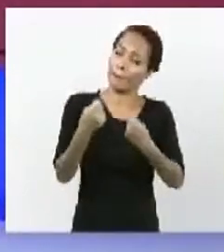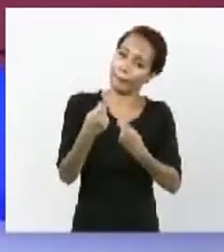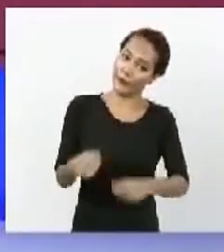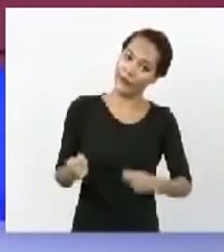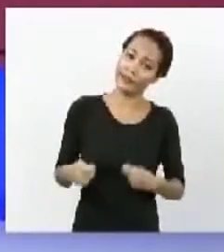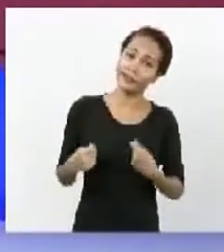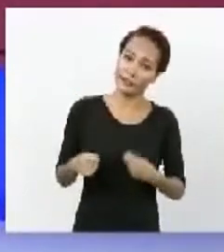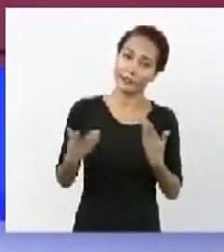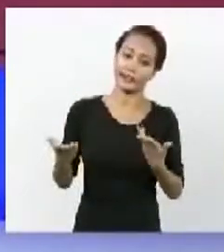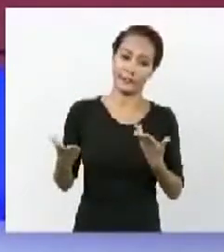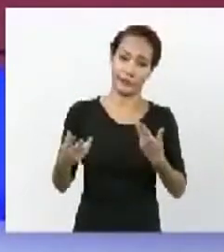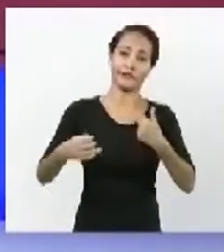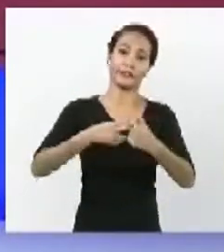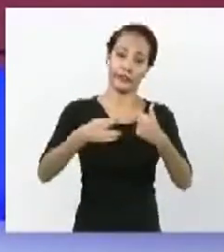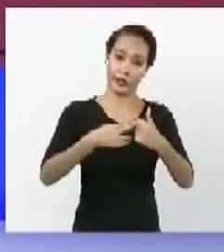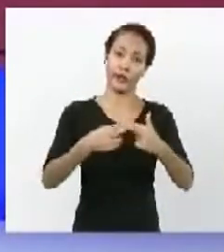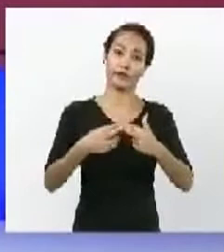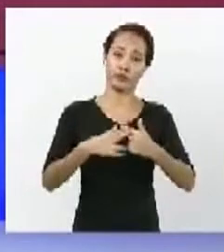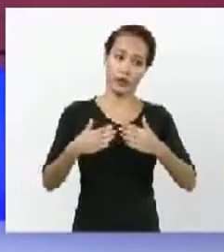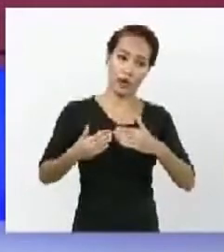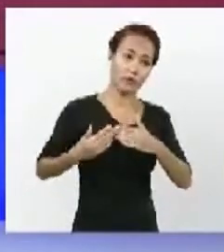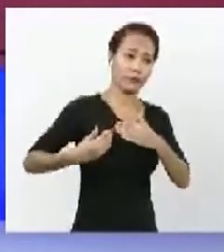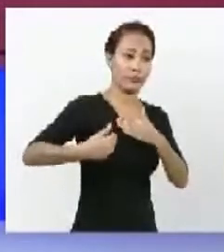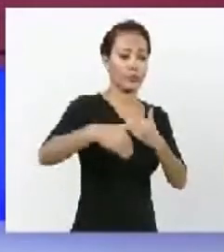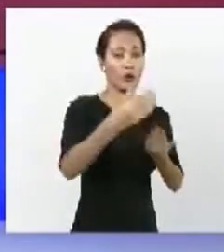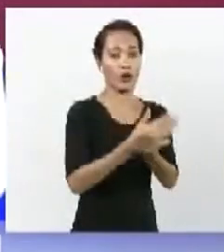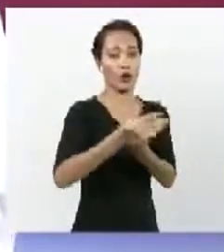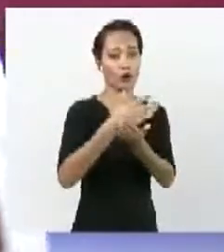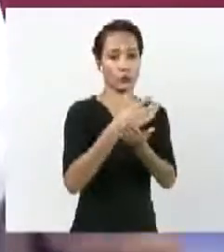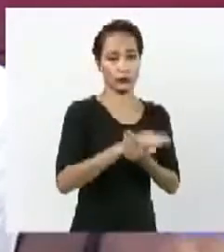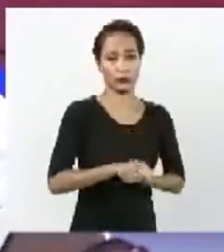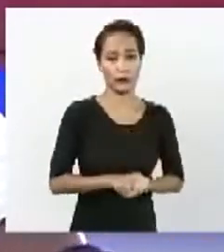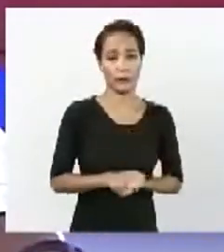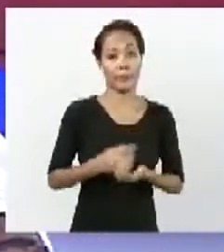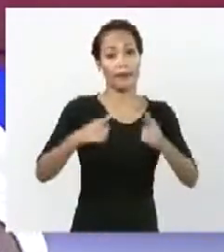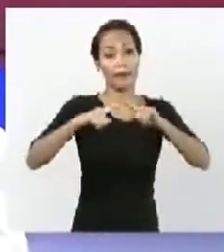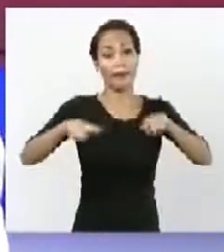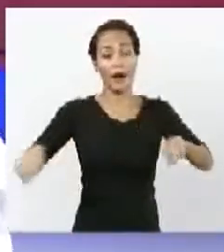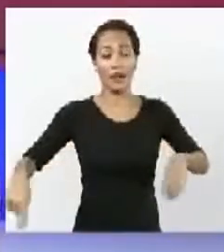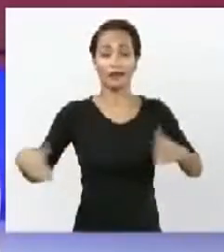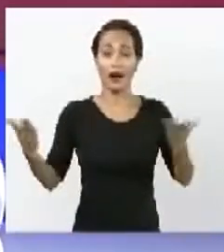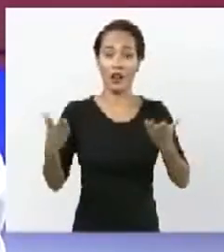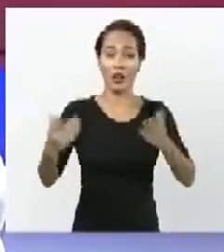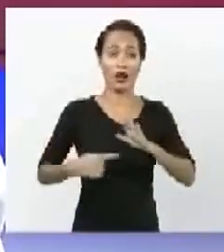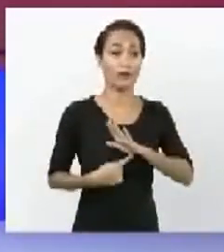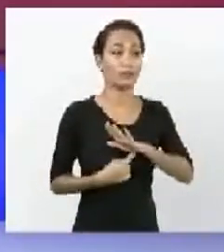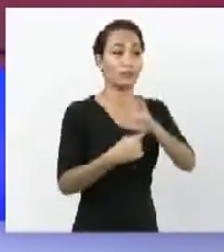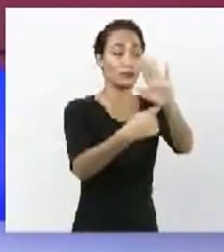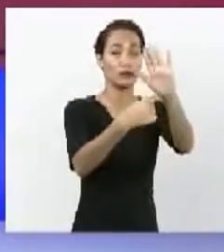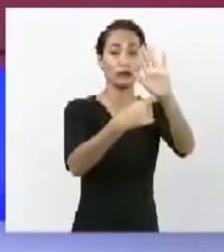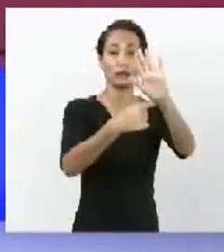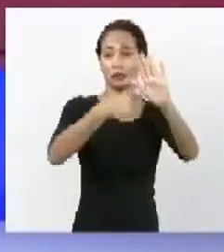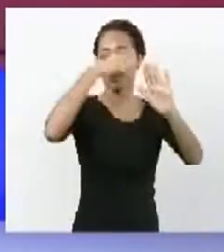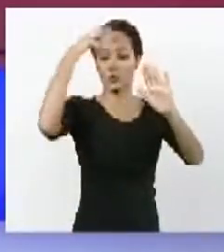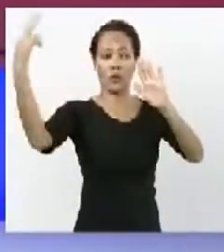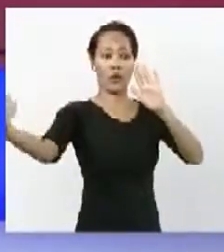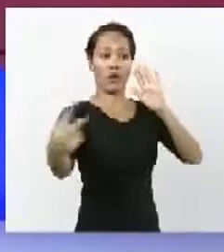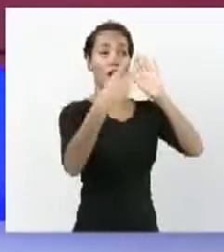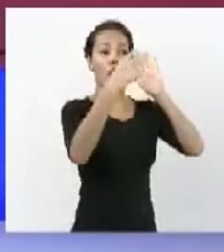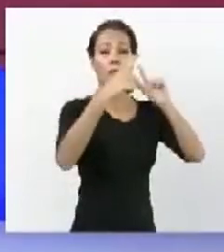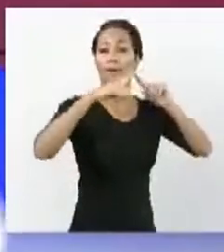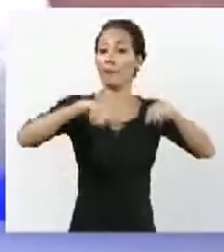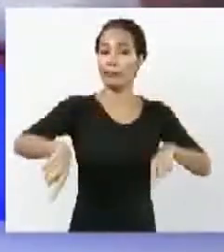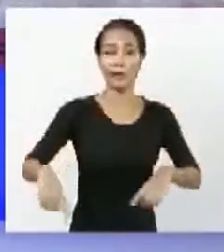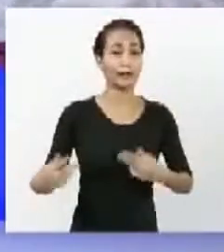agora engolir e levar à frente para que ele possa funcionar. Mas hoje ele foi inaugurado sem funcionar. Ele está numa estação sem